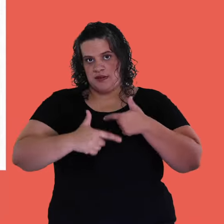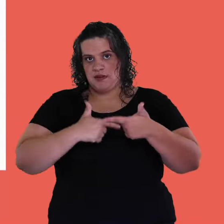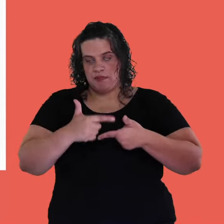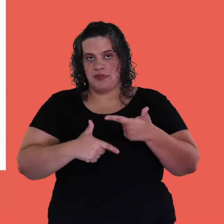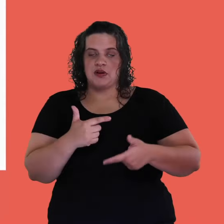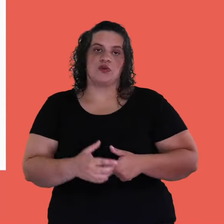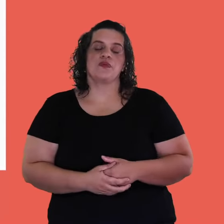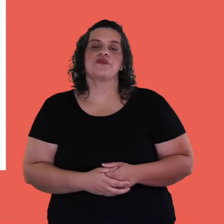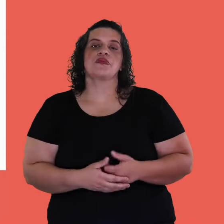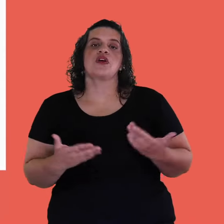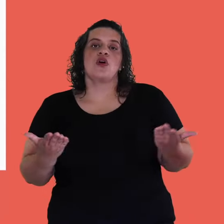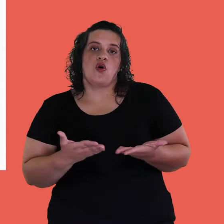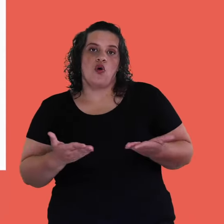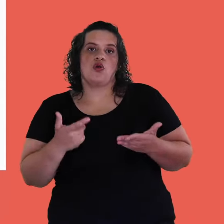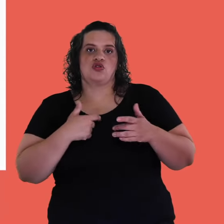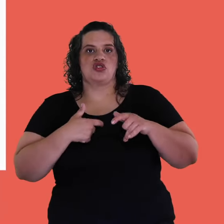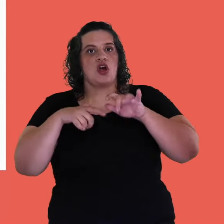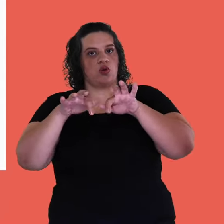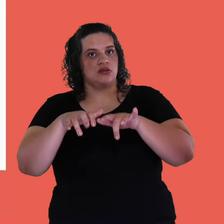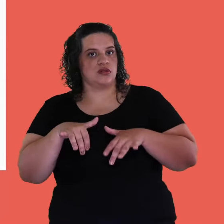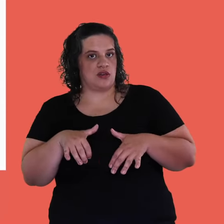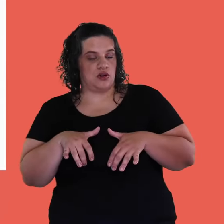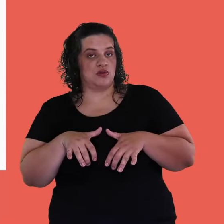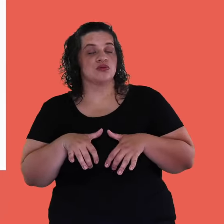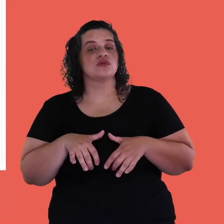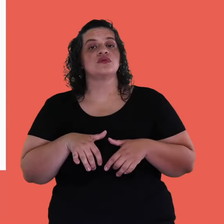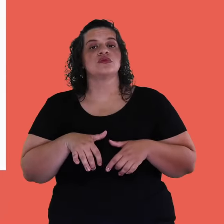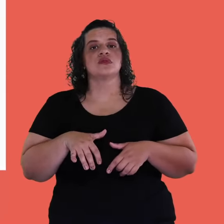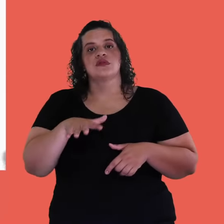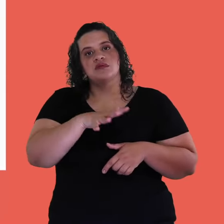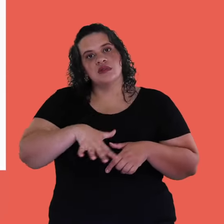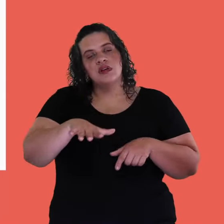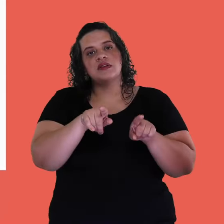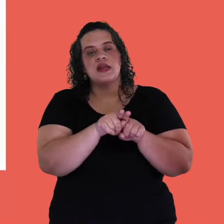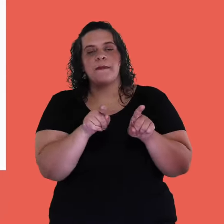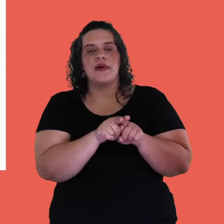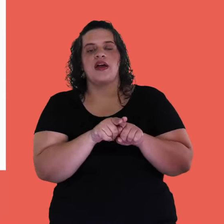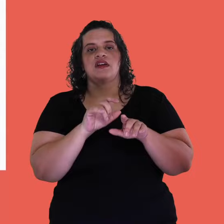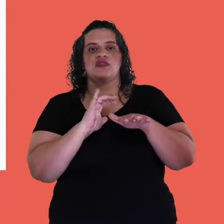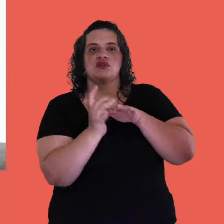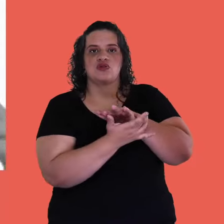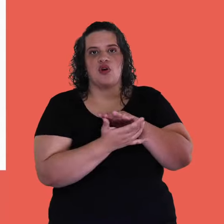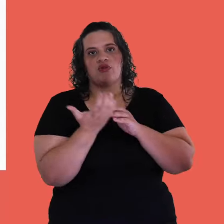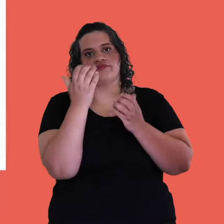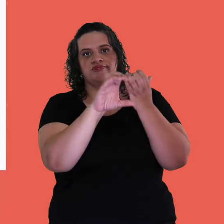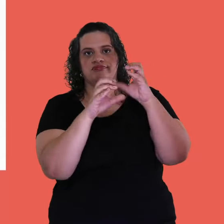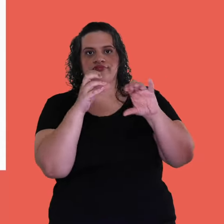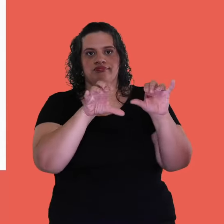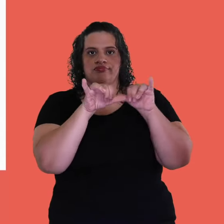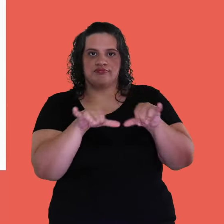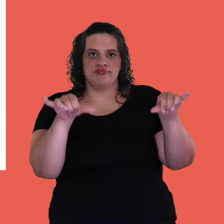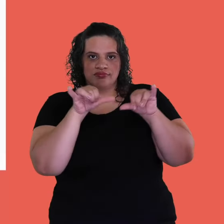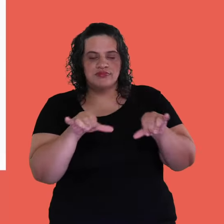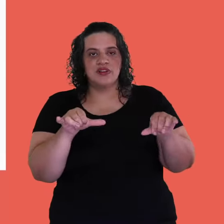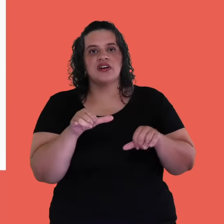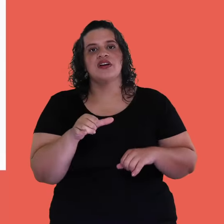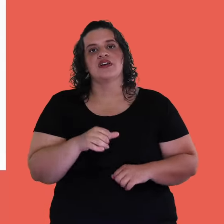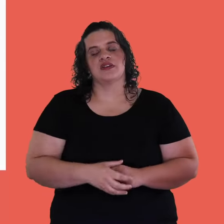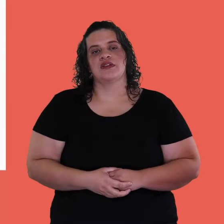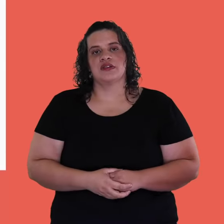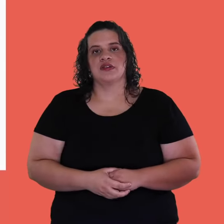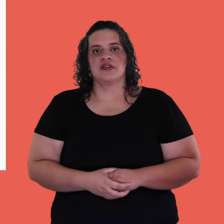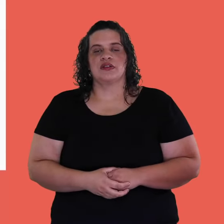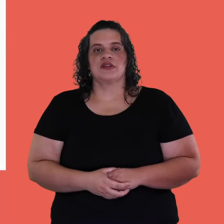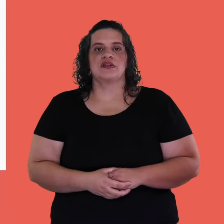opero. Então, eu hoje sou redatora e trabalho também como social media, também conhecido em outros nomes